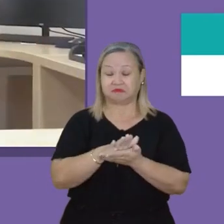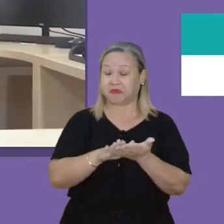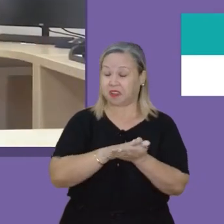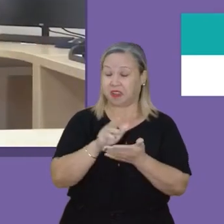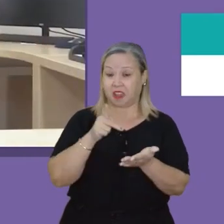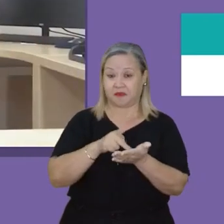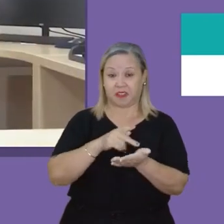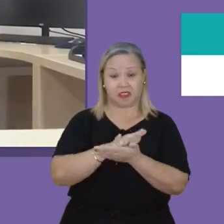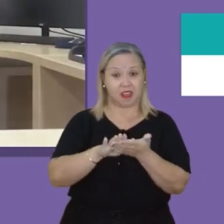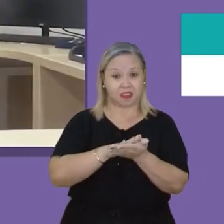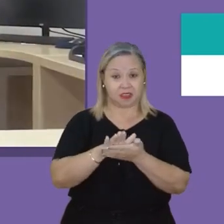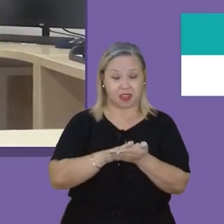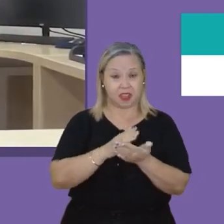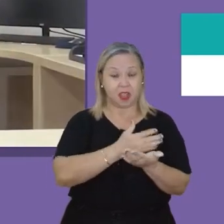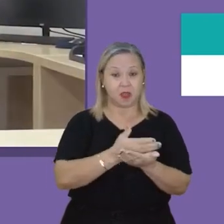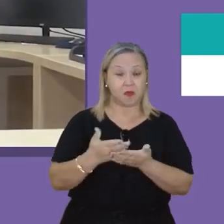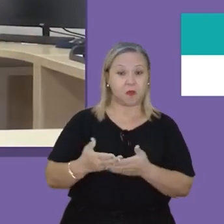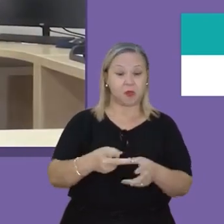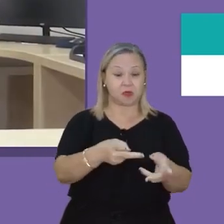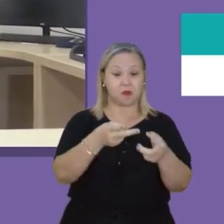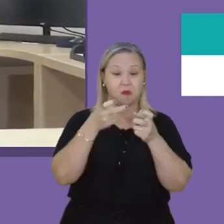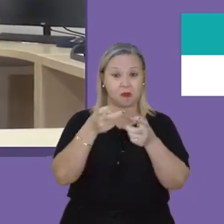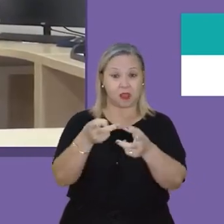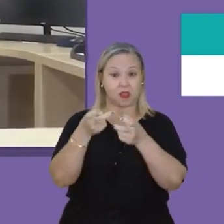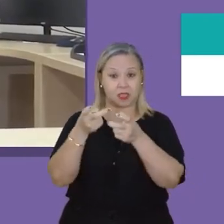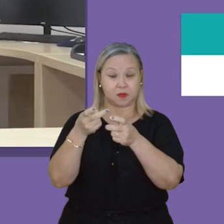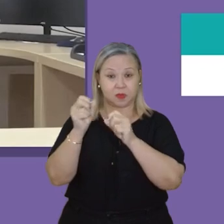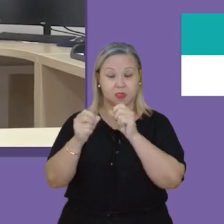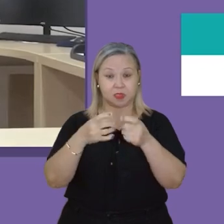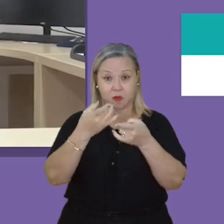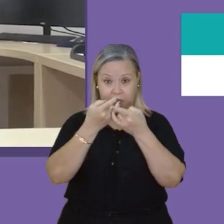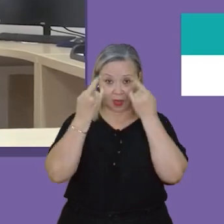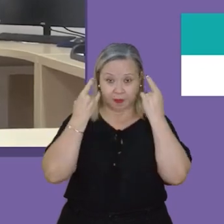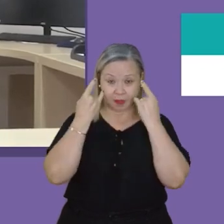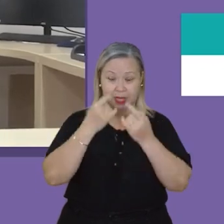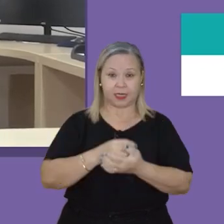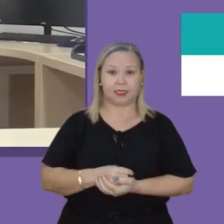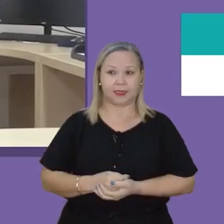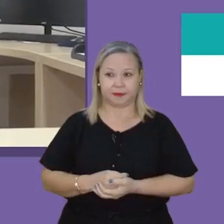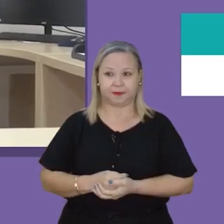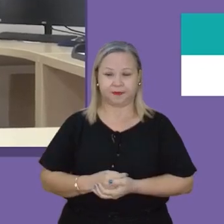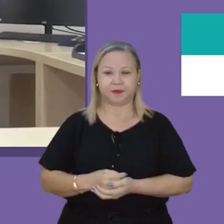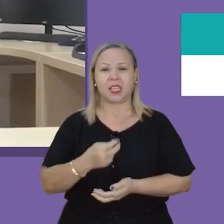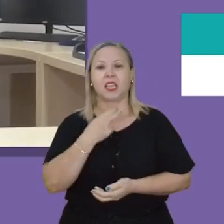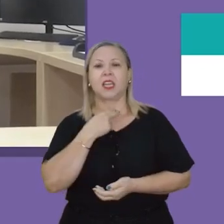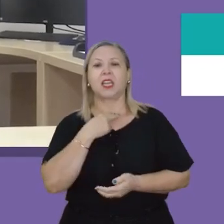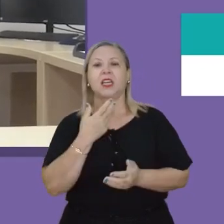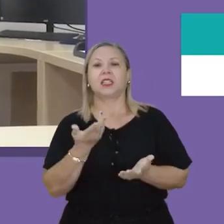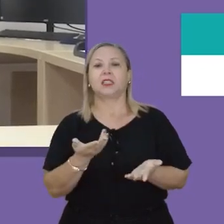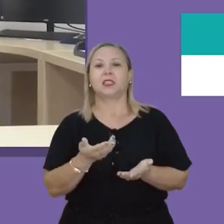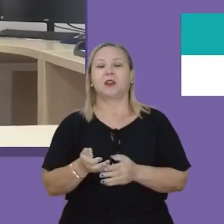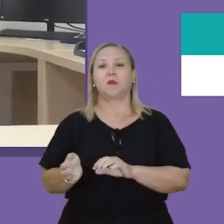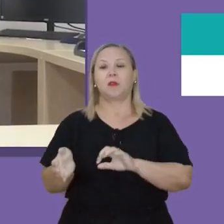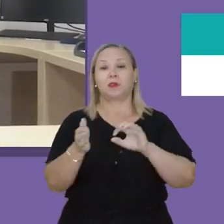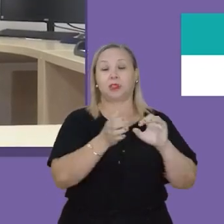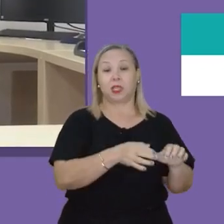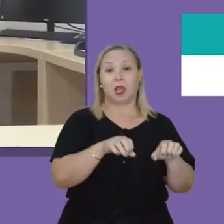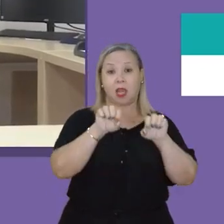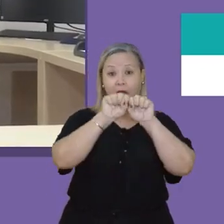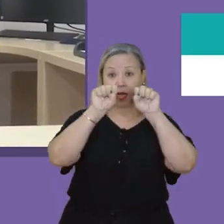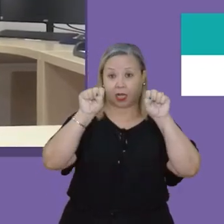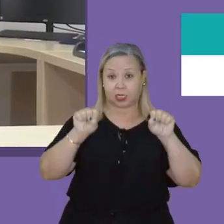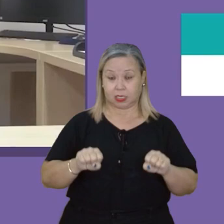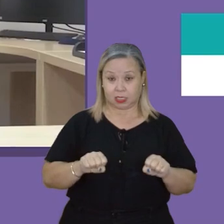começou então essa exploração capitalista. A gente não pode tirar desse sistema